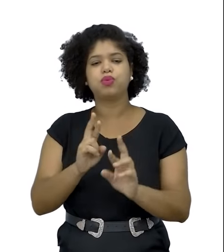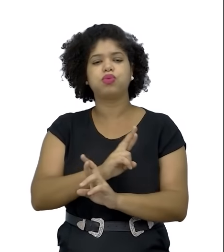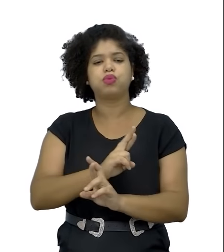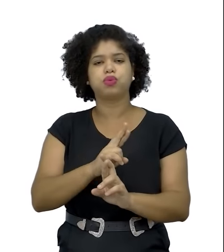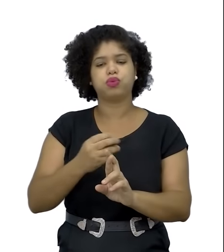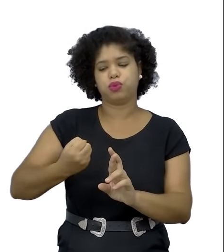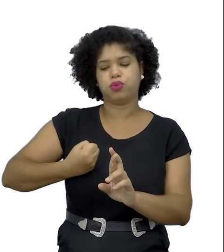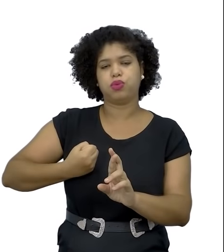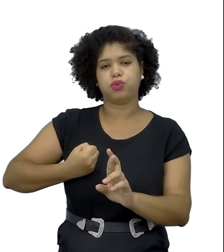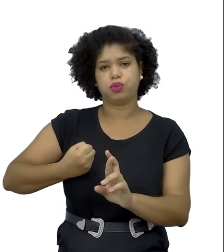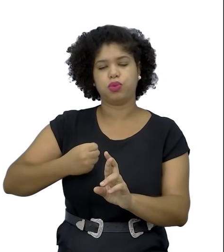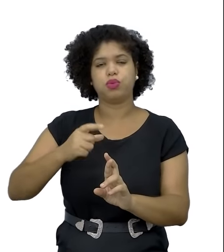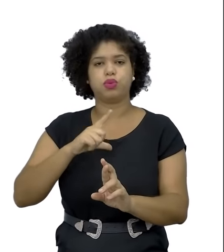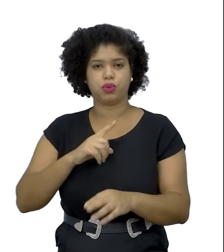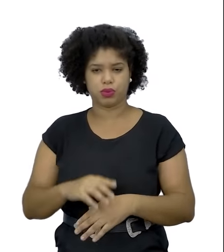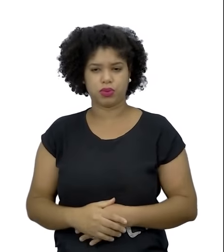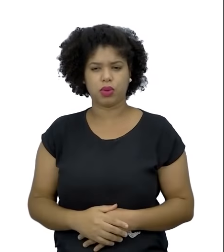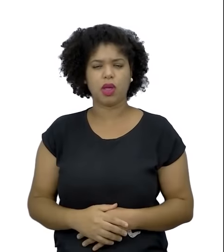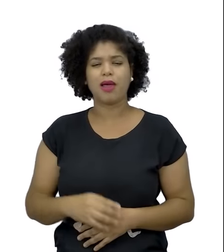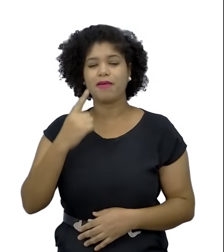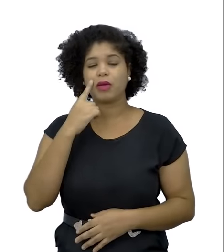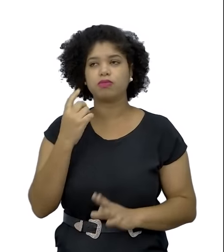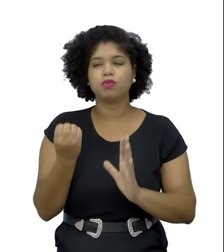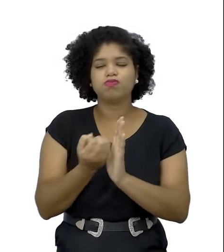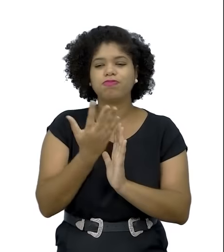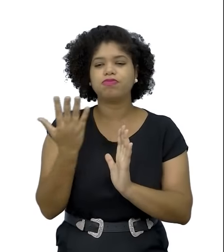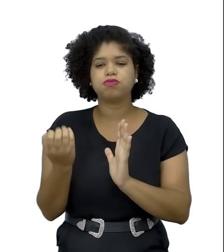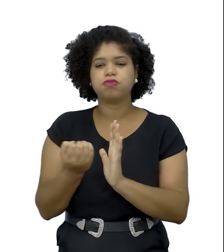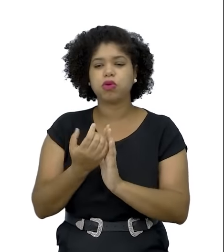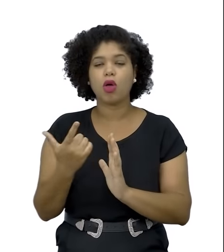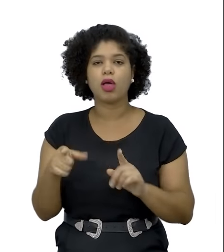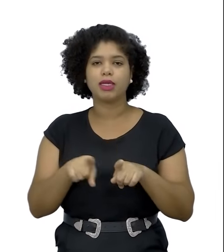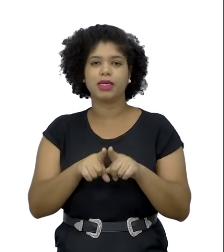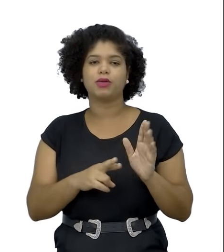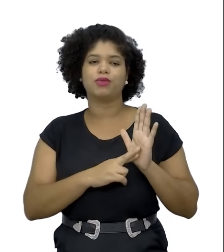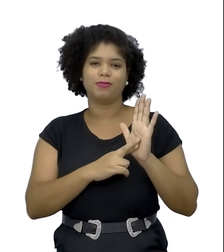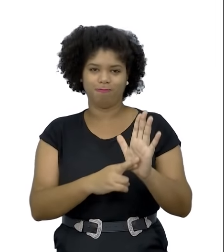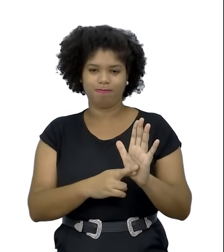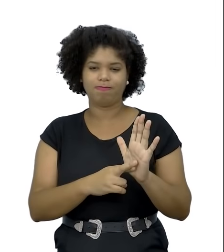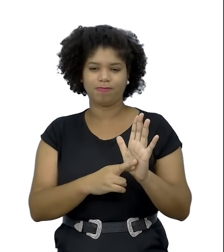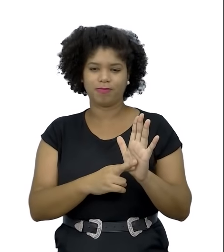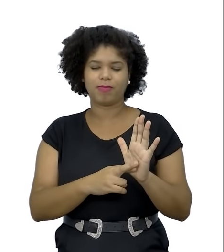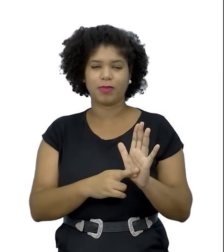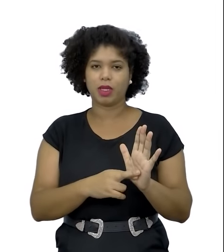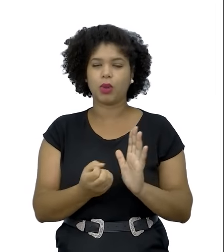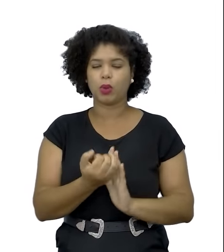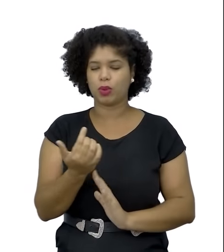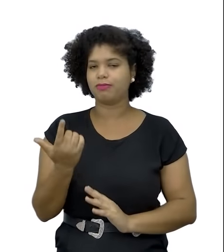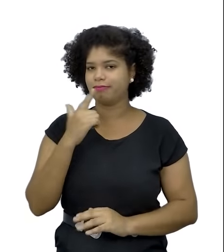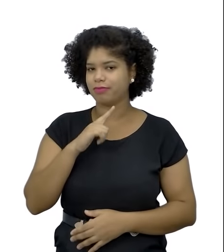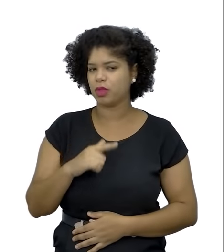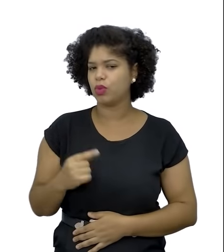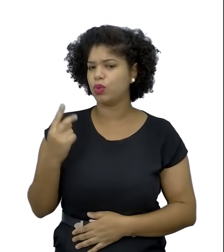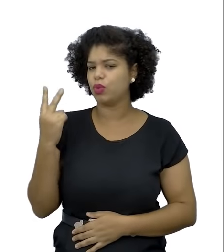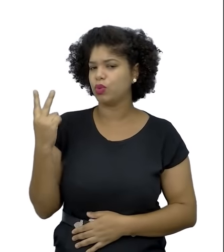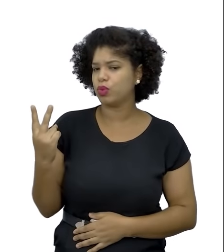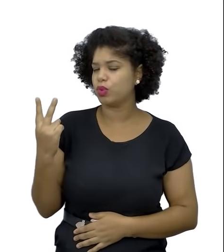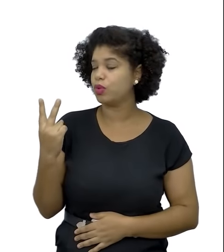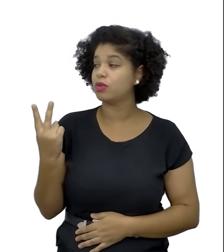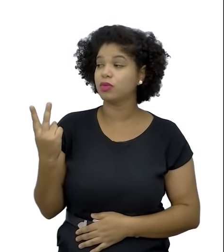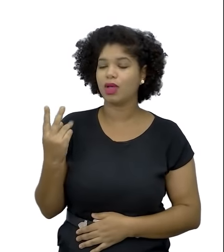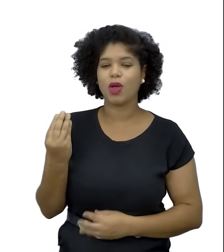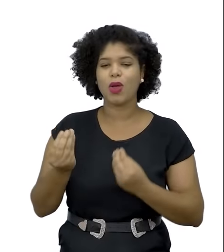relações numéricas envolvendo a quantificação e a representação numérica dessa quantidade. 2, de que forma